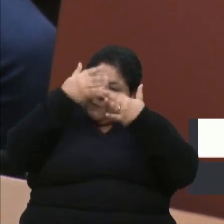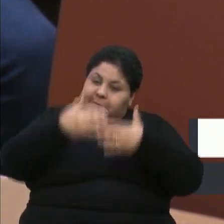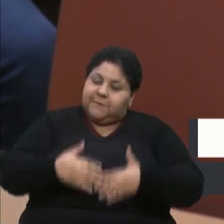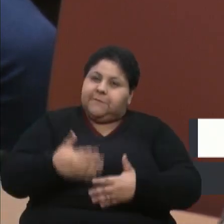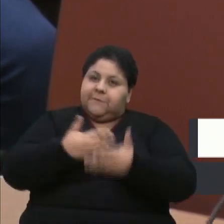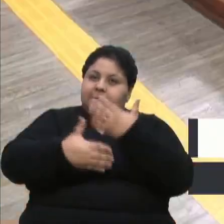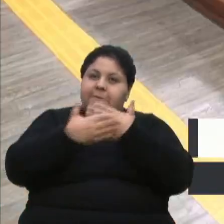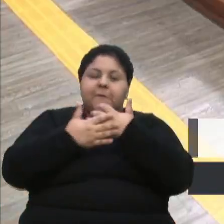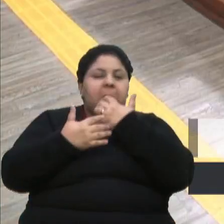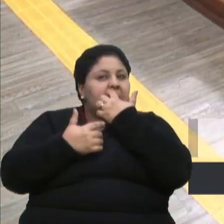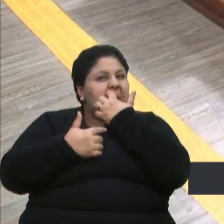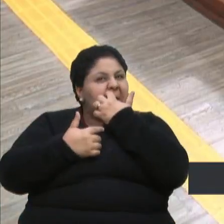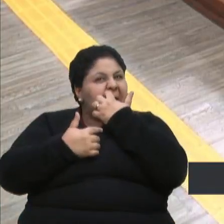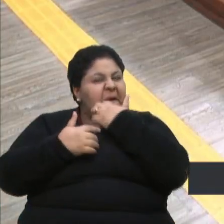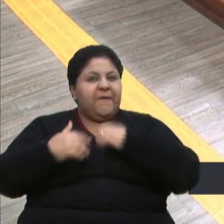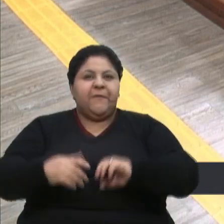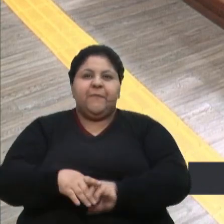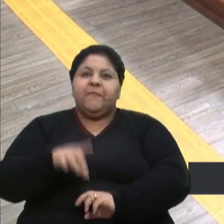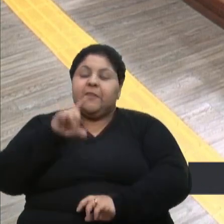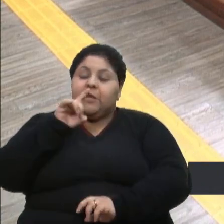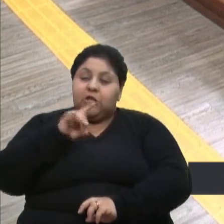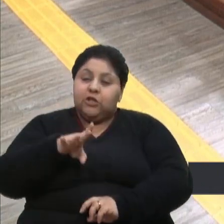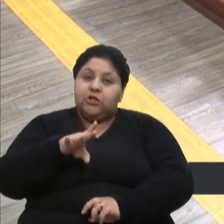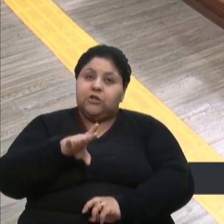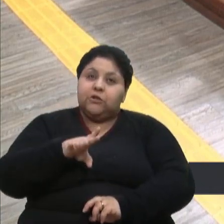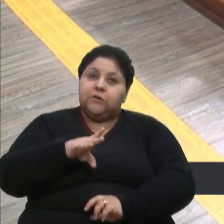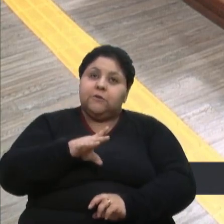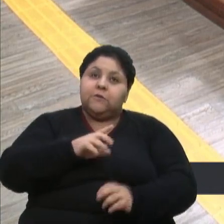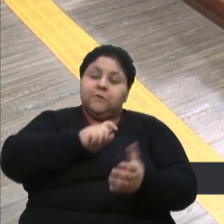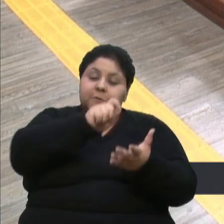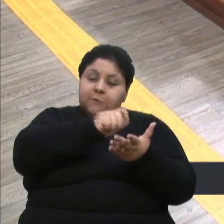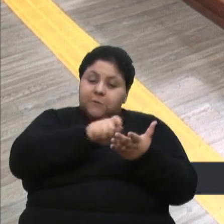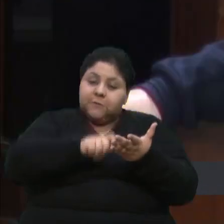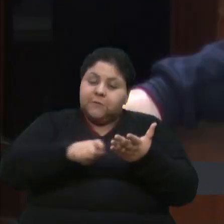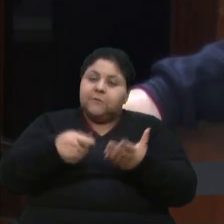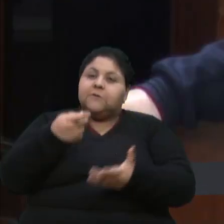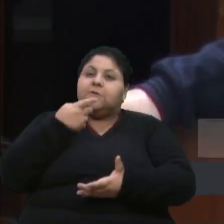colegas. Obrigado, vereadora, mas só para fazer uma correção na sua fala, me permite, né?